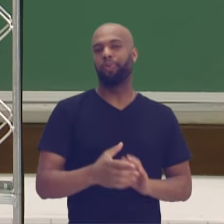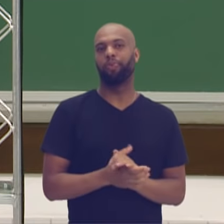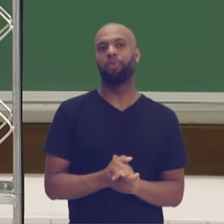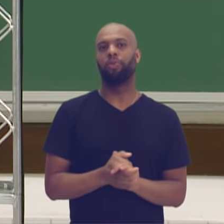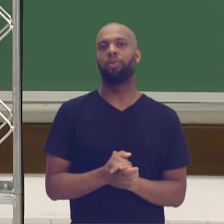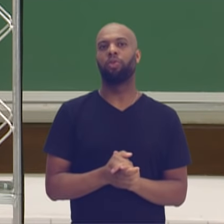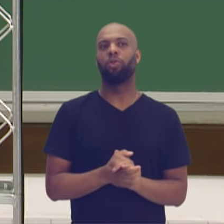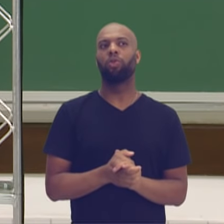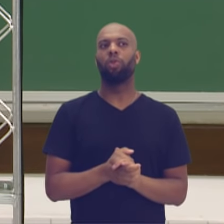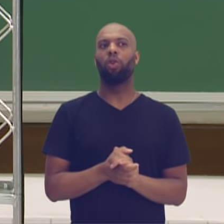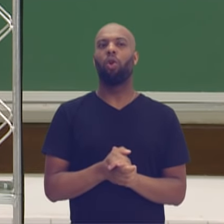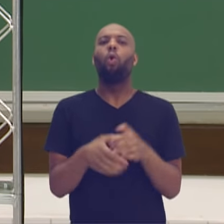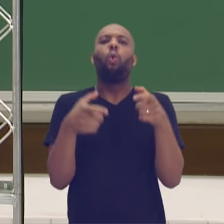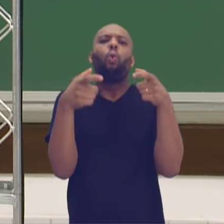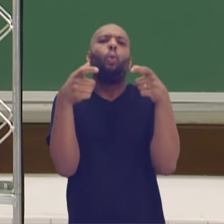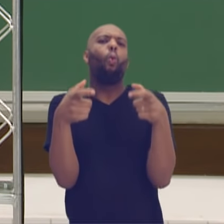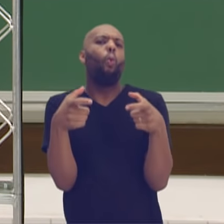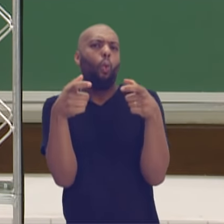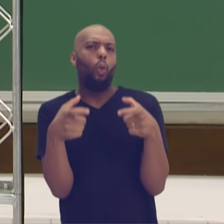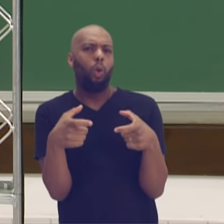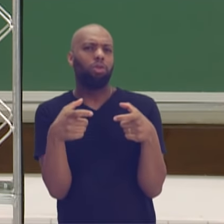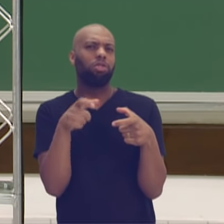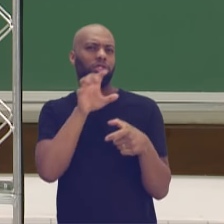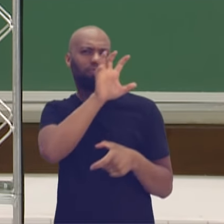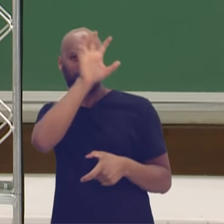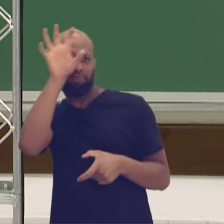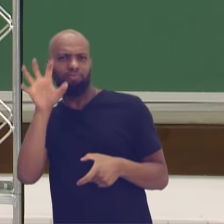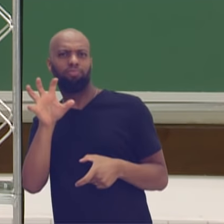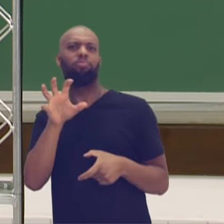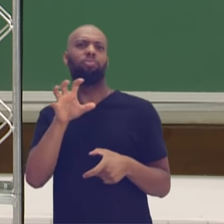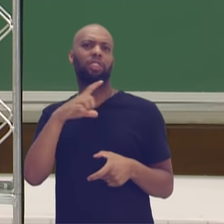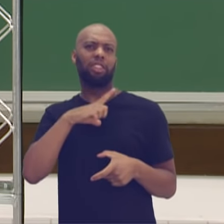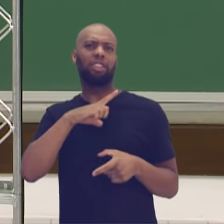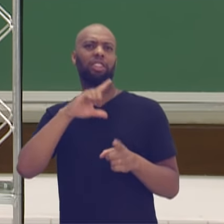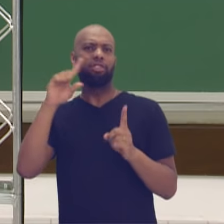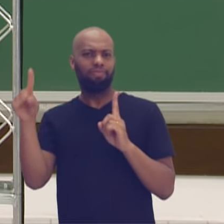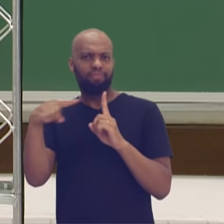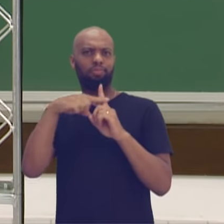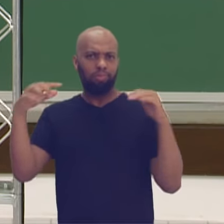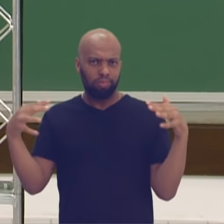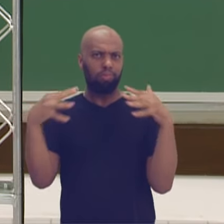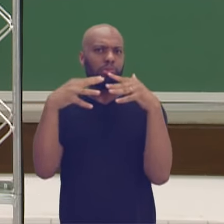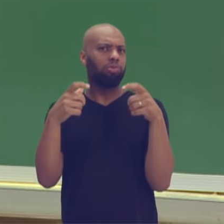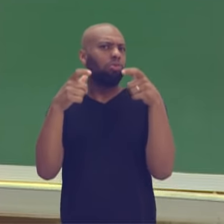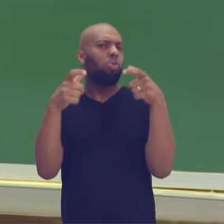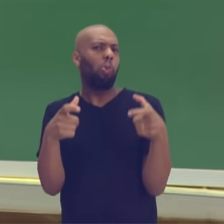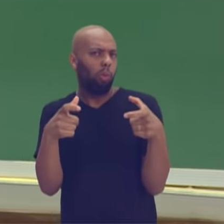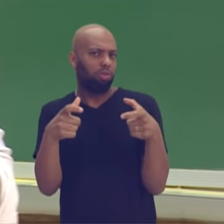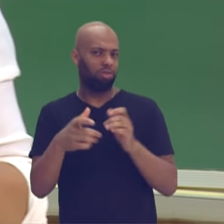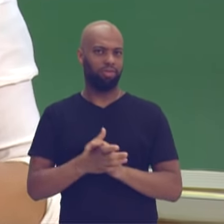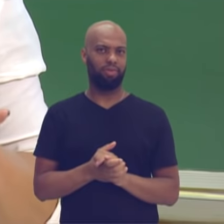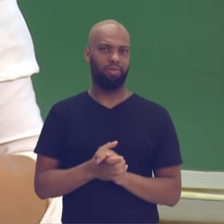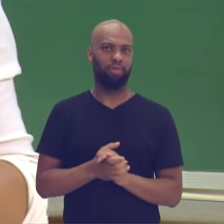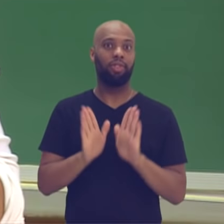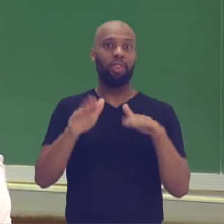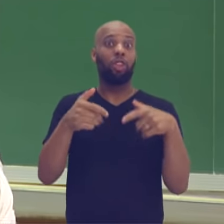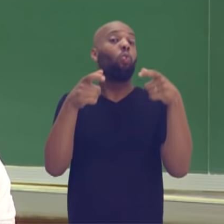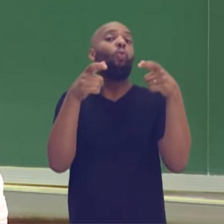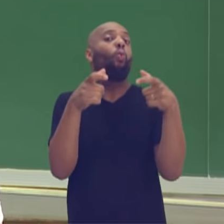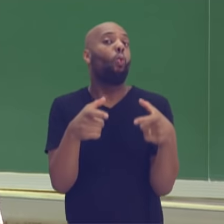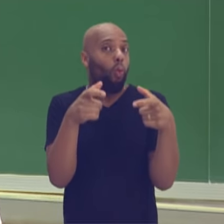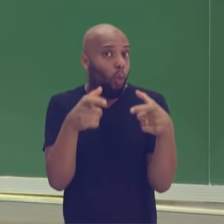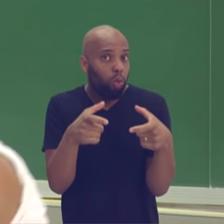Qual a localização geográfica das expedições das cruzadas? A localização